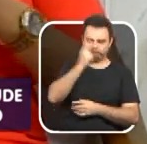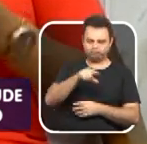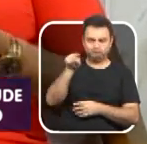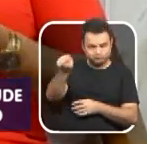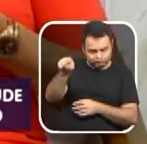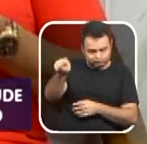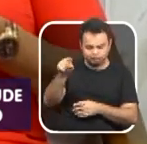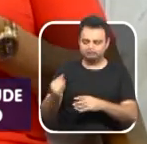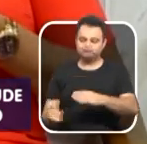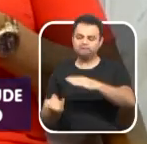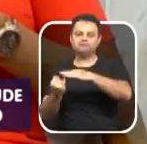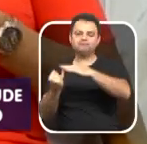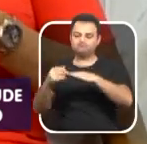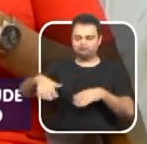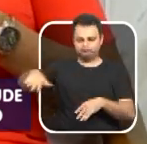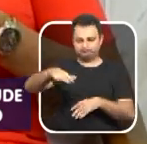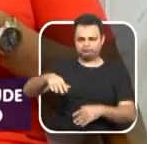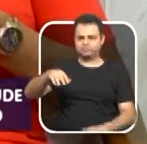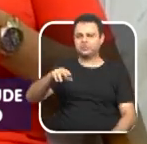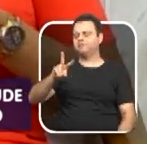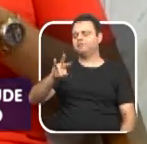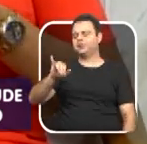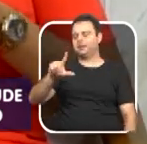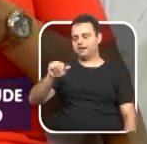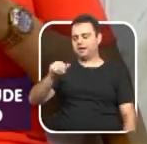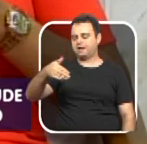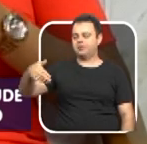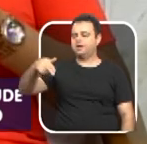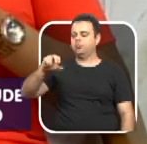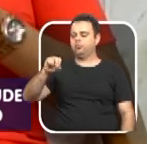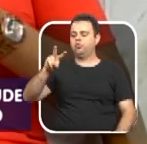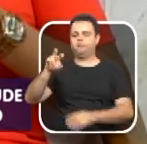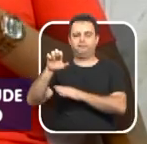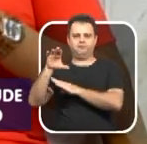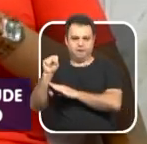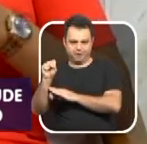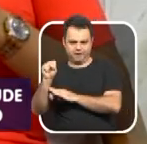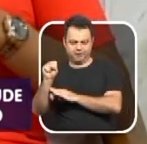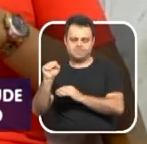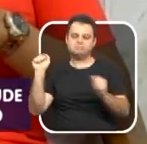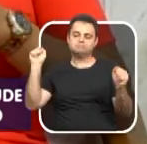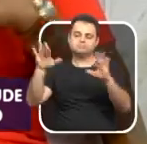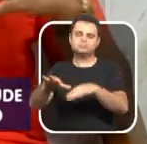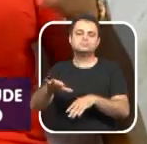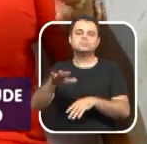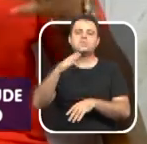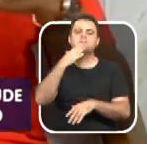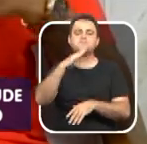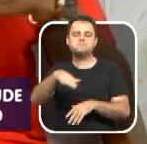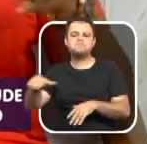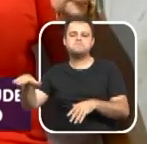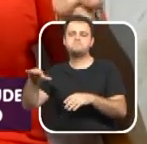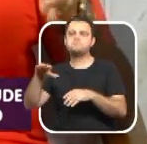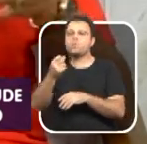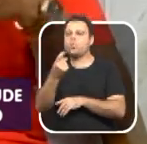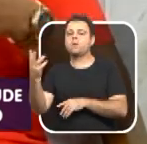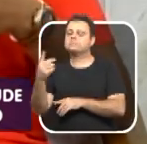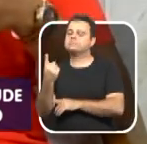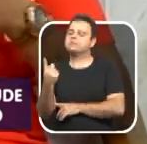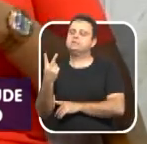crianças, 120 famílias atendidas, porque as mães ficaram desesperadas, né? E aí o governo foi